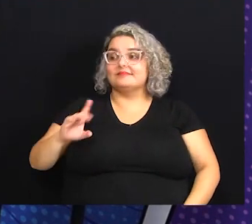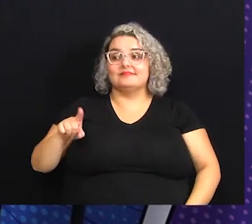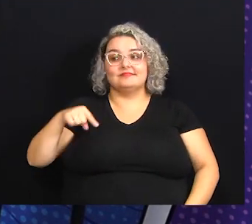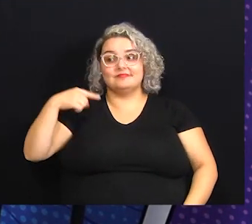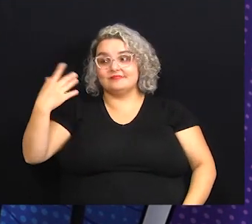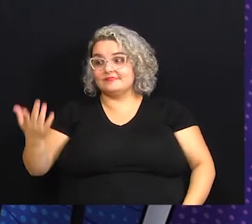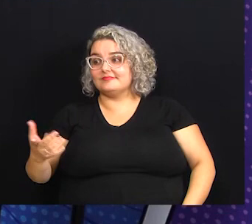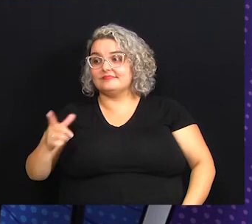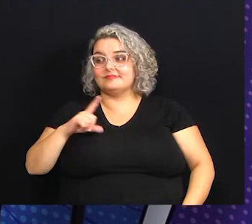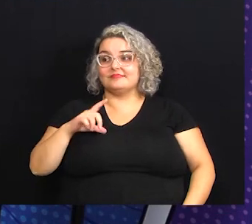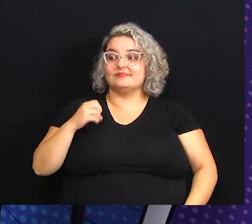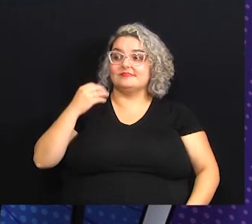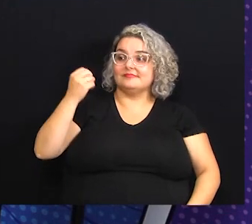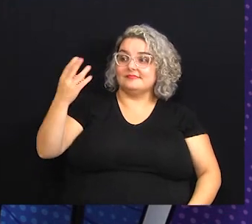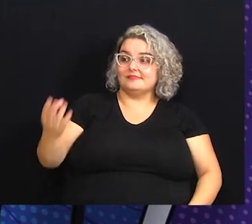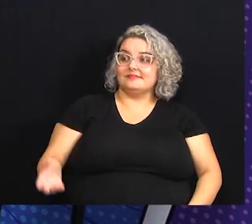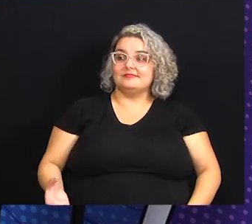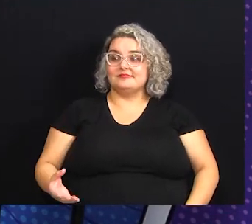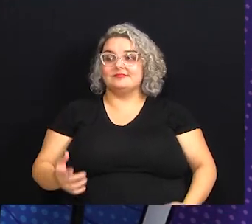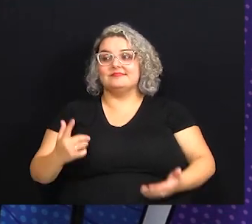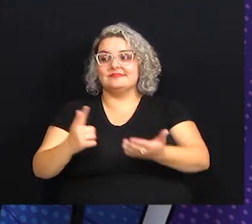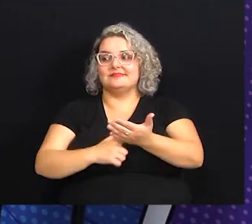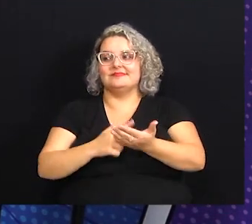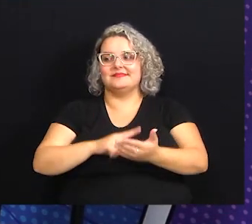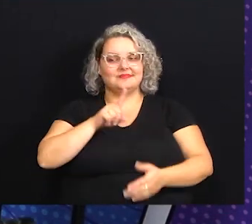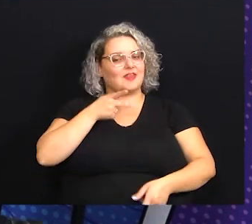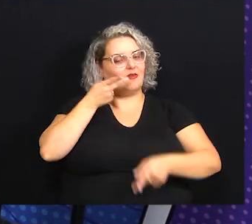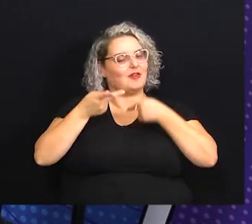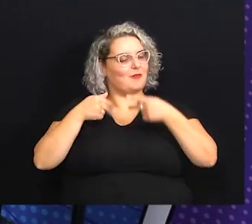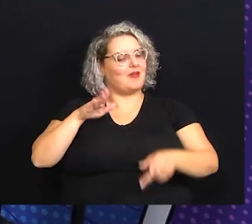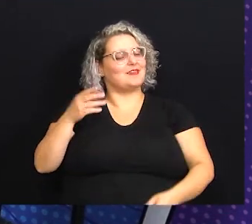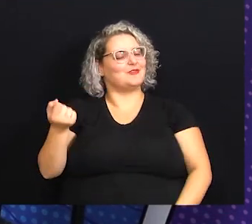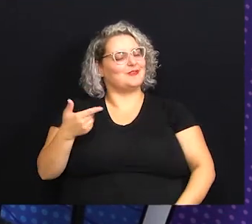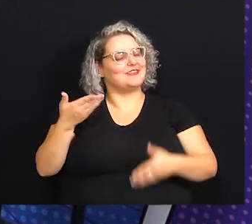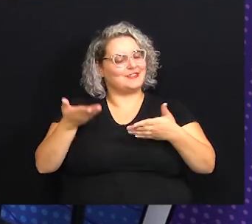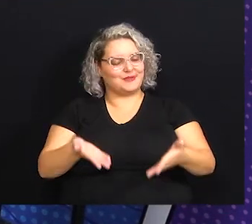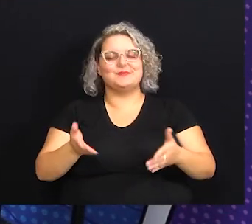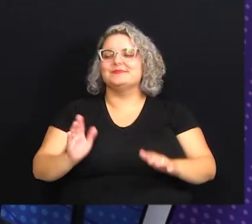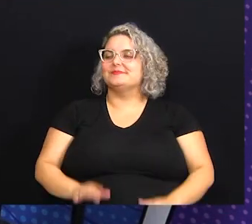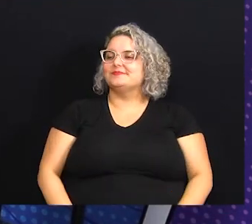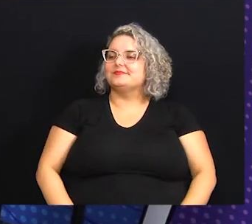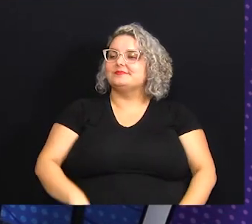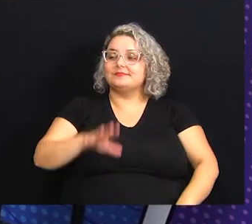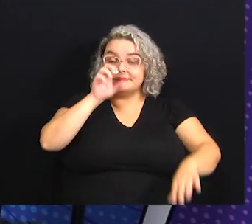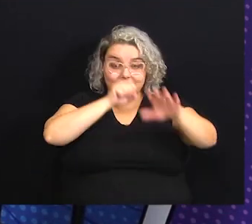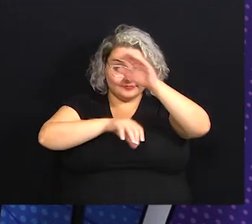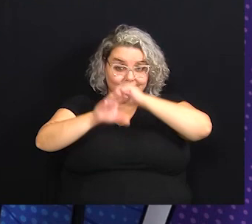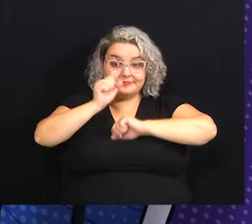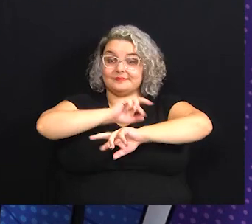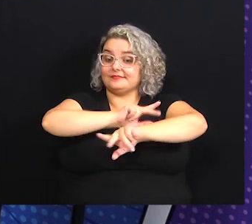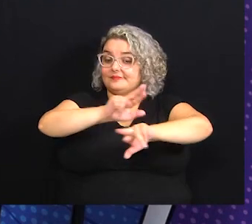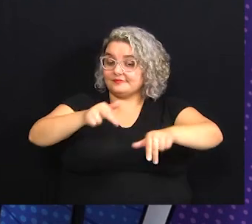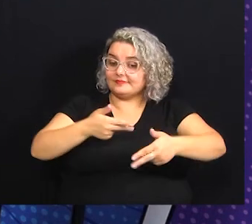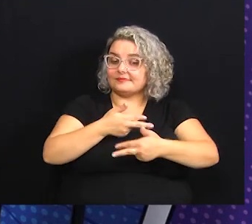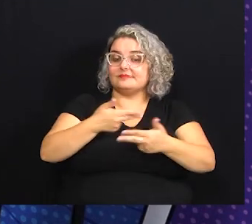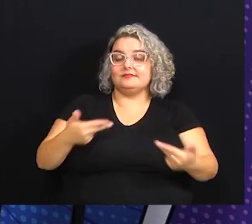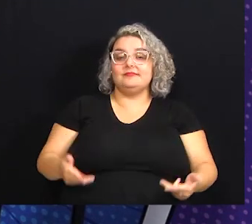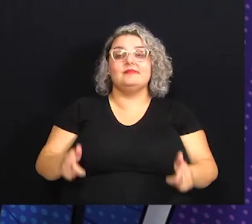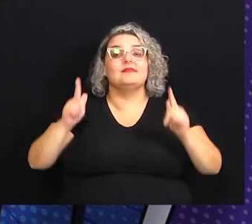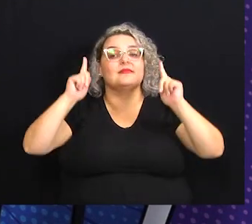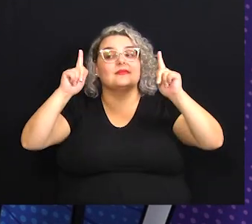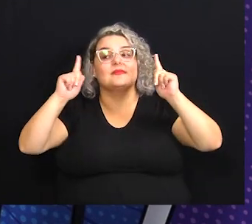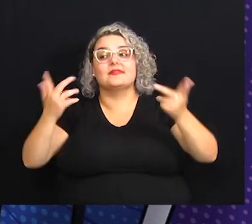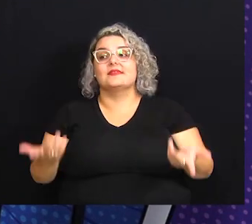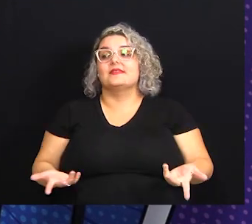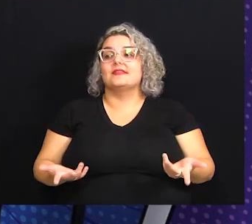como fora, porque tem viagem no meio da história, não darei spoilers, mais do que isso. Mas você vai aprender muita coisa, vai se